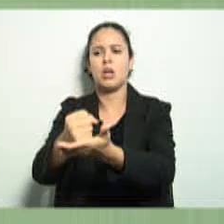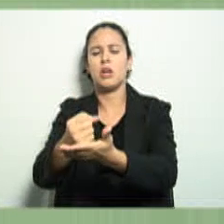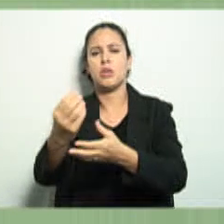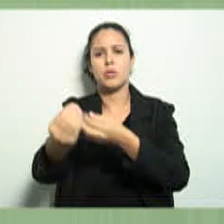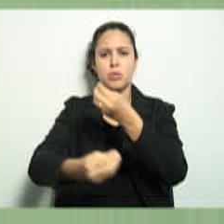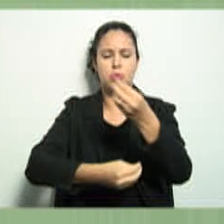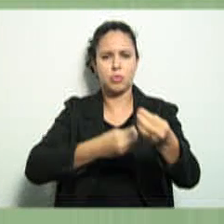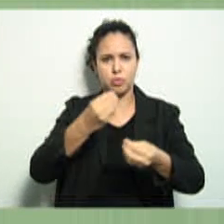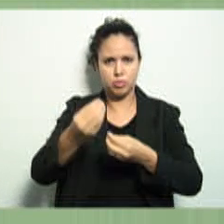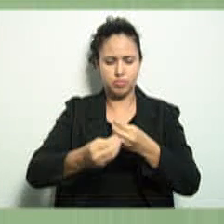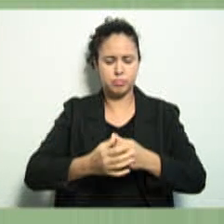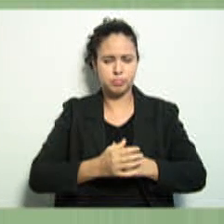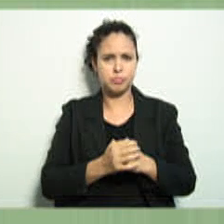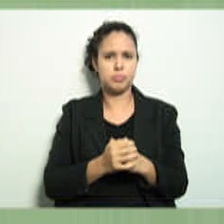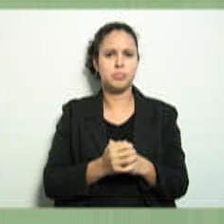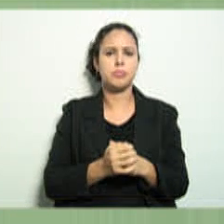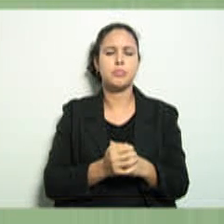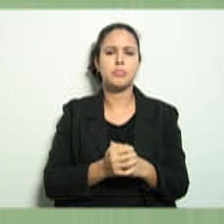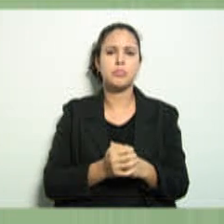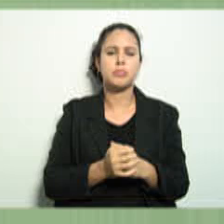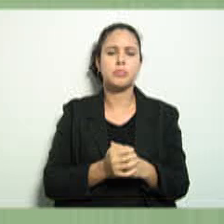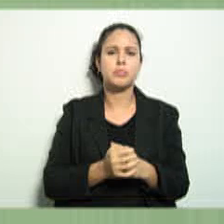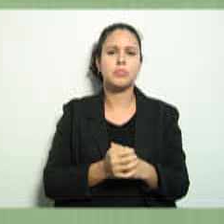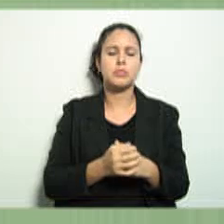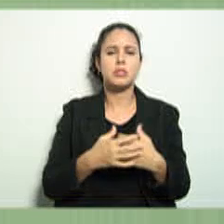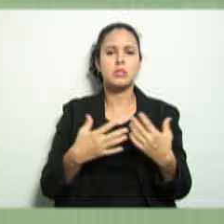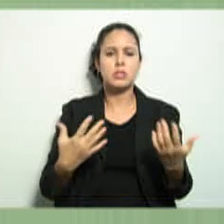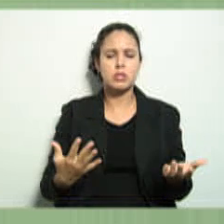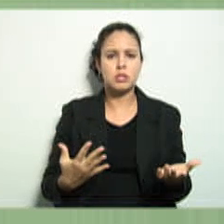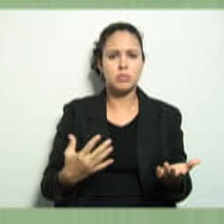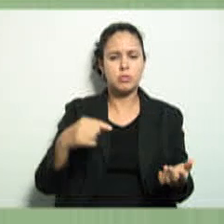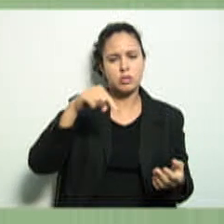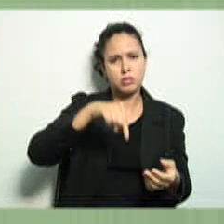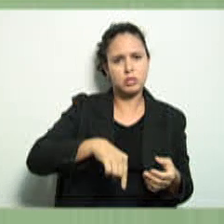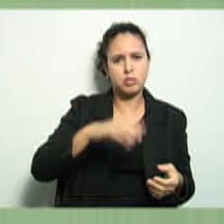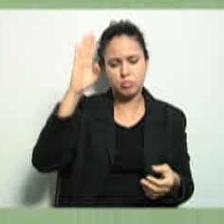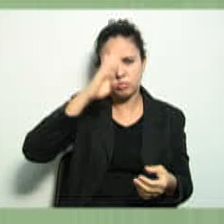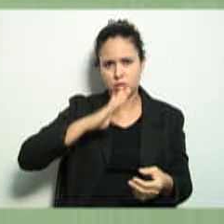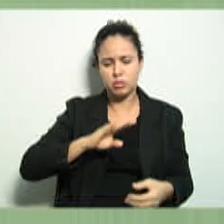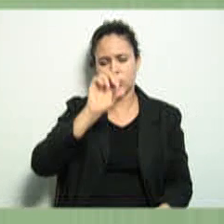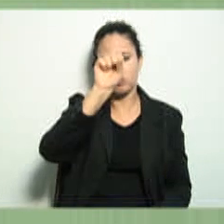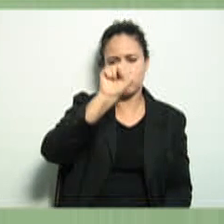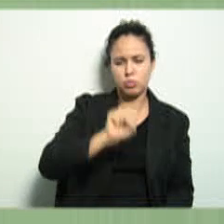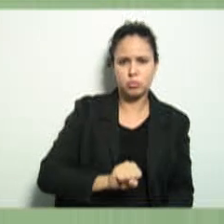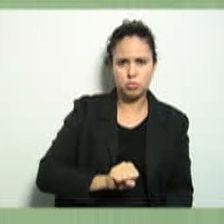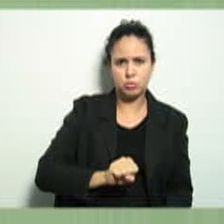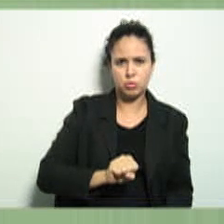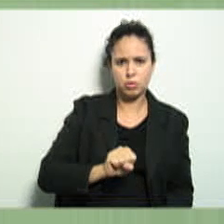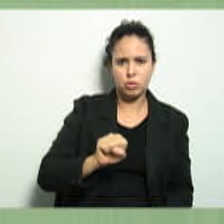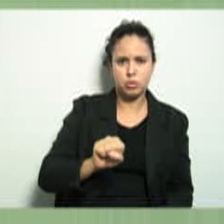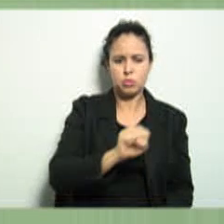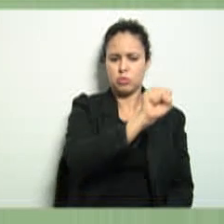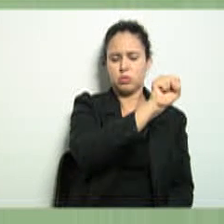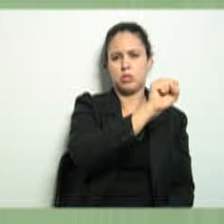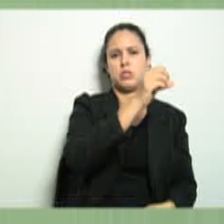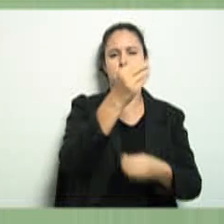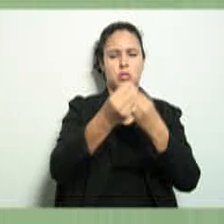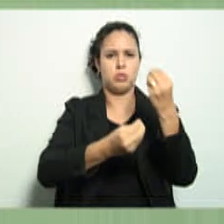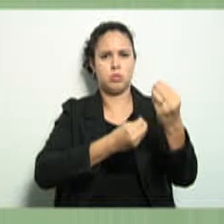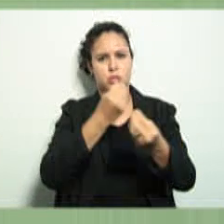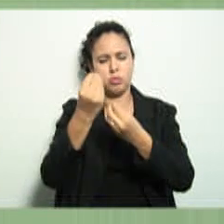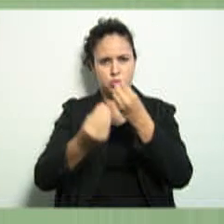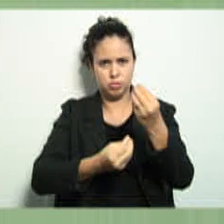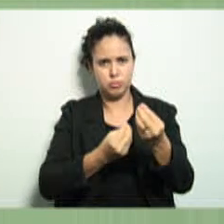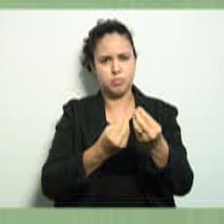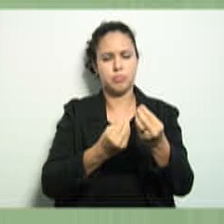encontravam-se na região sul e na região sudeste do país. A logística produtiva estabelecida pela hidrovia do